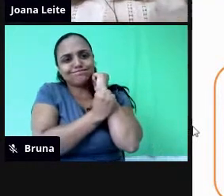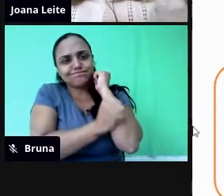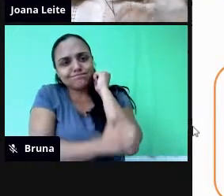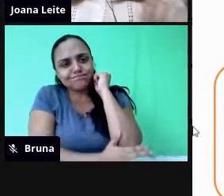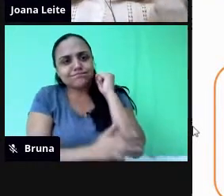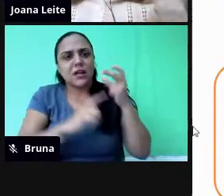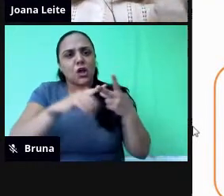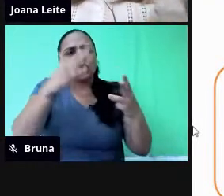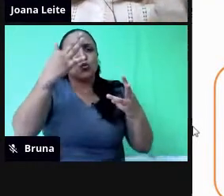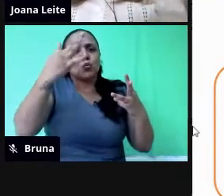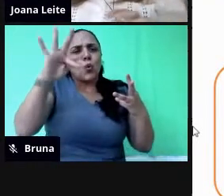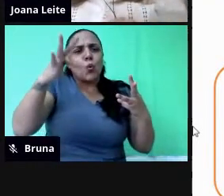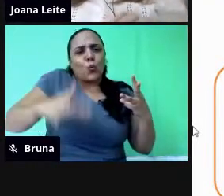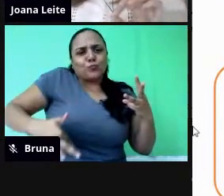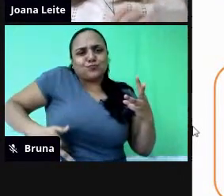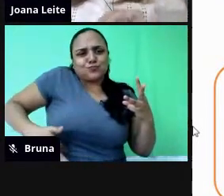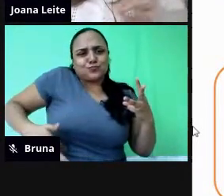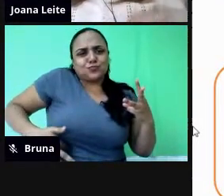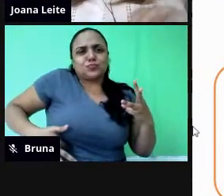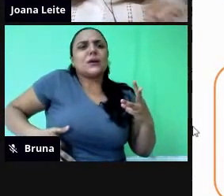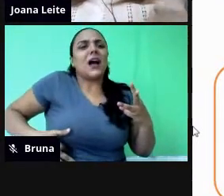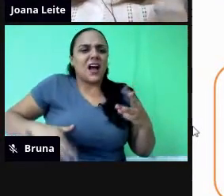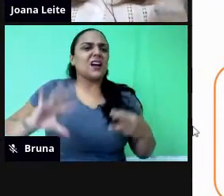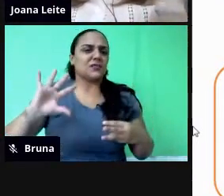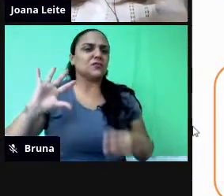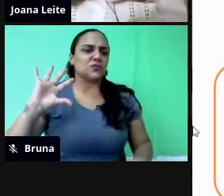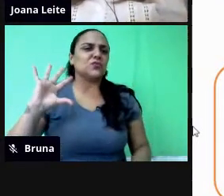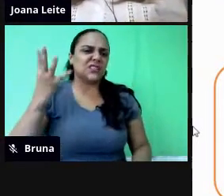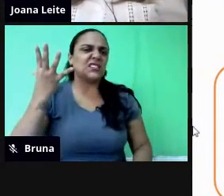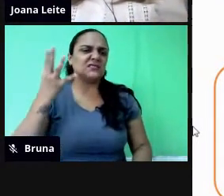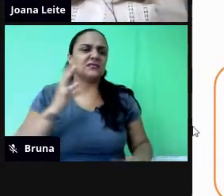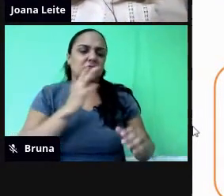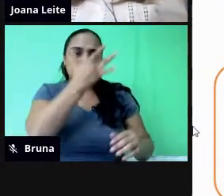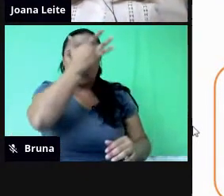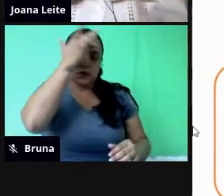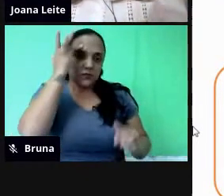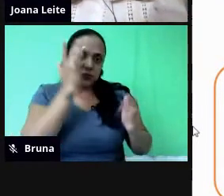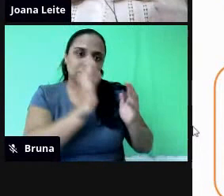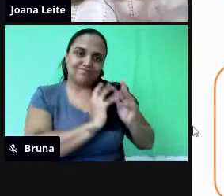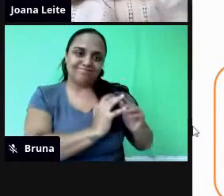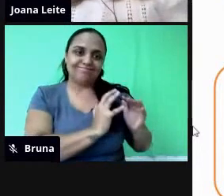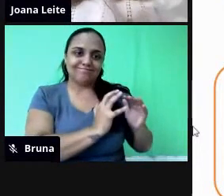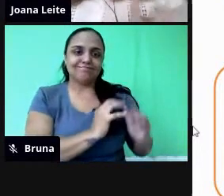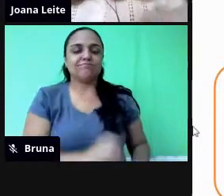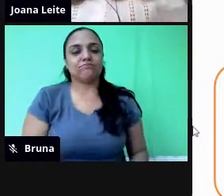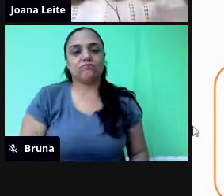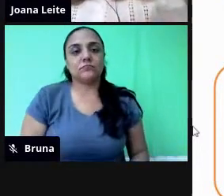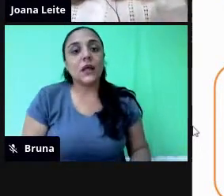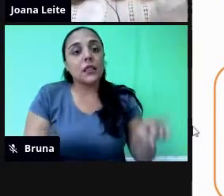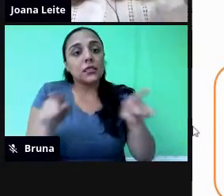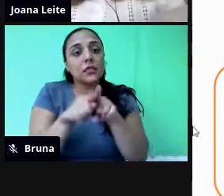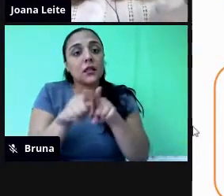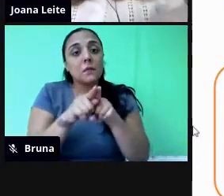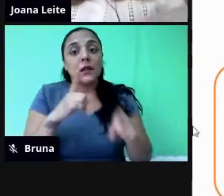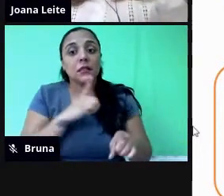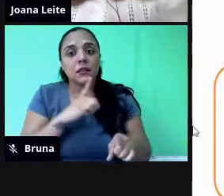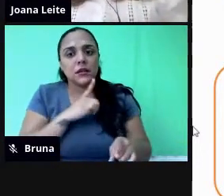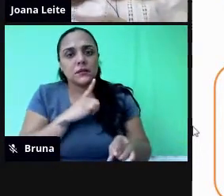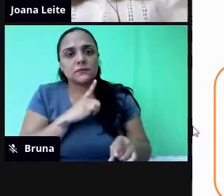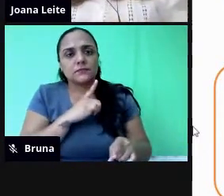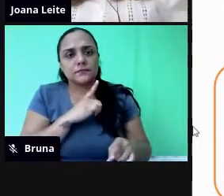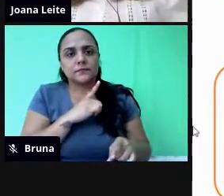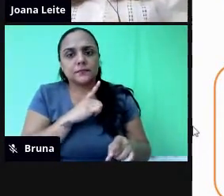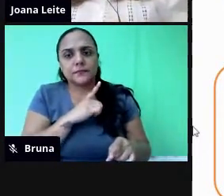abdominal, vômitos, náuseas, são muitos sintomas bem comuns nesses indivíduos. E existe essa correlação,